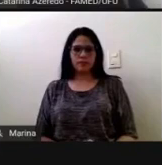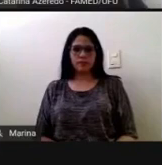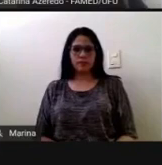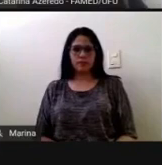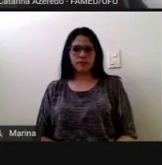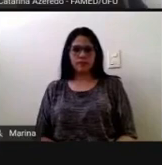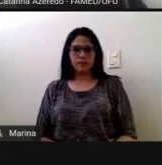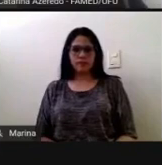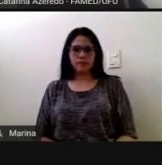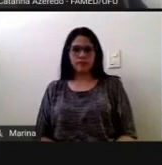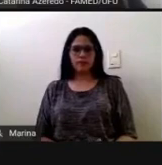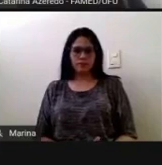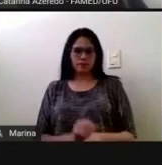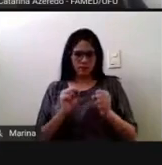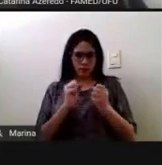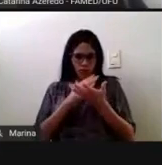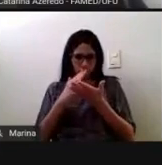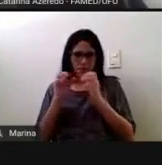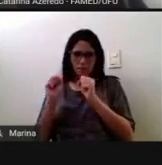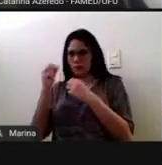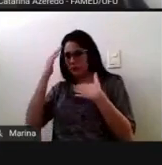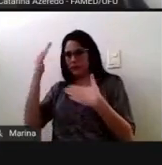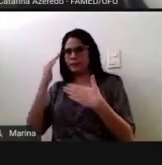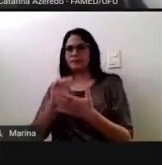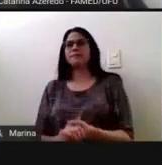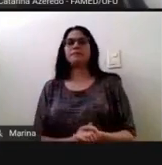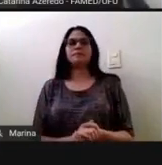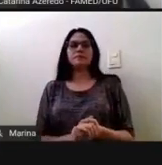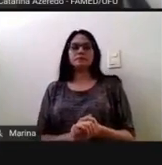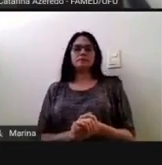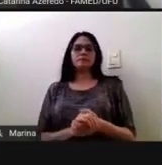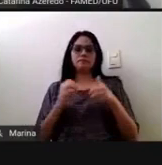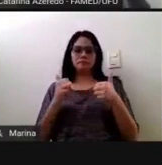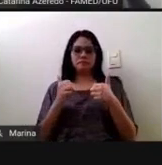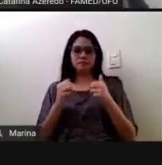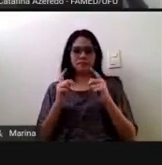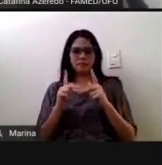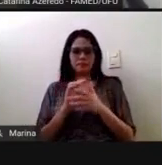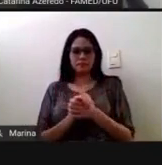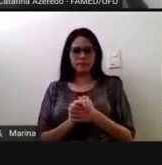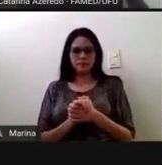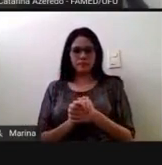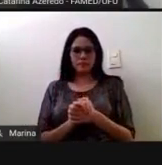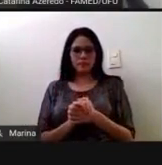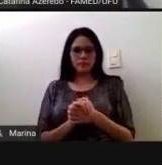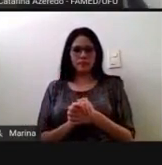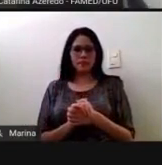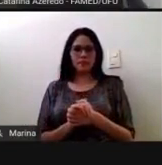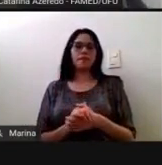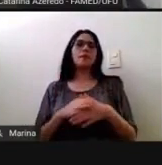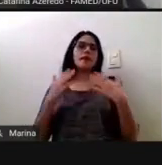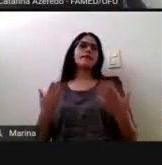Ok. Posso continuar? Pode. Obrigado, viu? Tranquilo. Então, e aí a gente entra também nessa situação